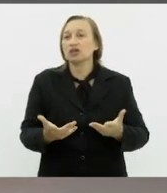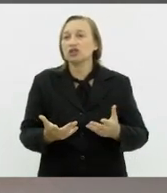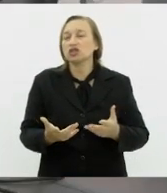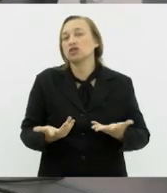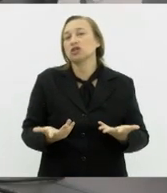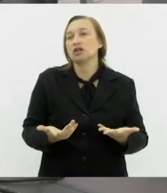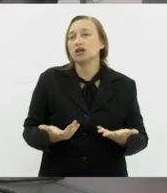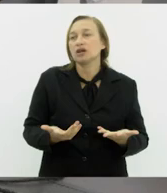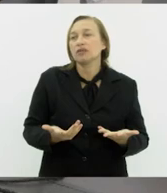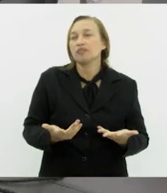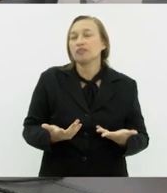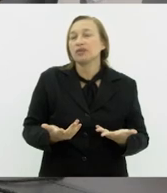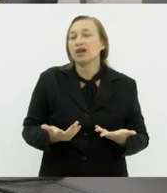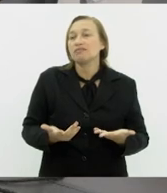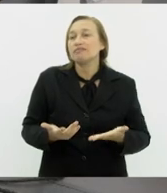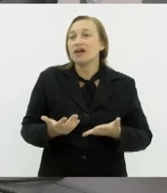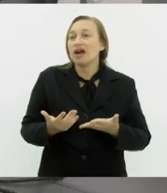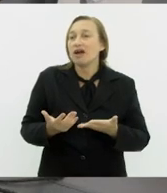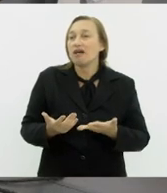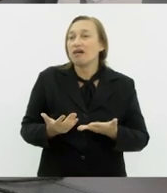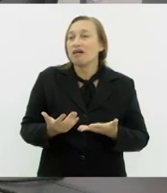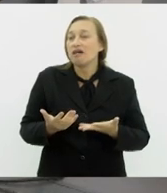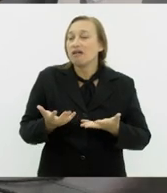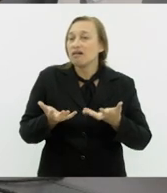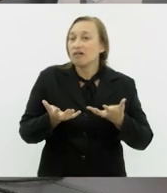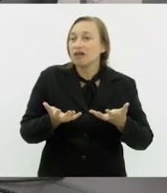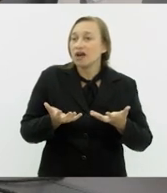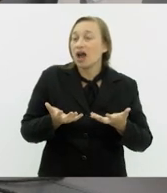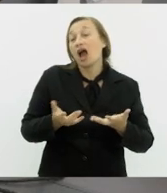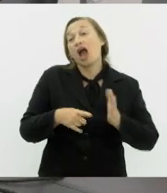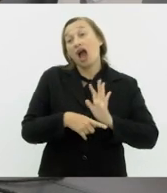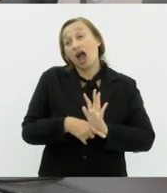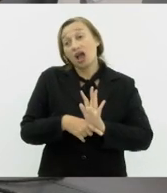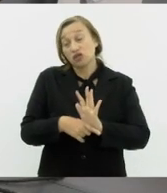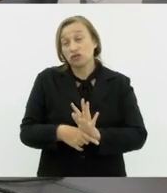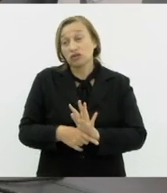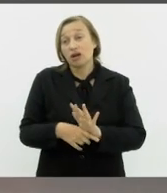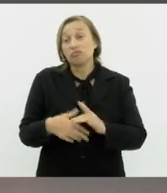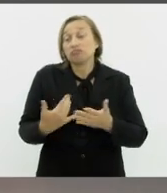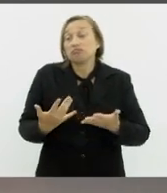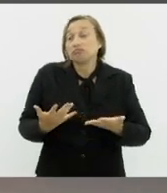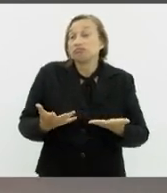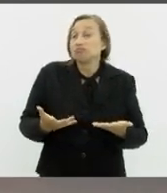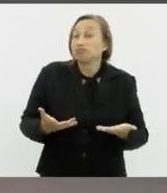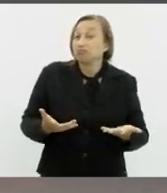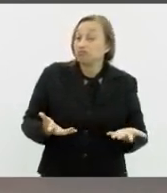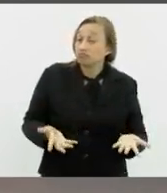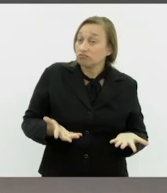populares, para tentar alguma forma de conciliar isso.